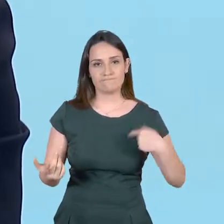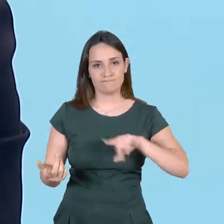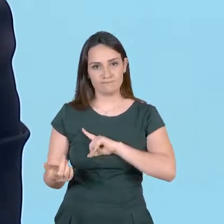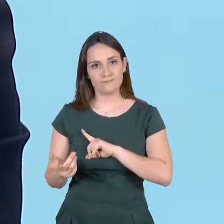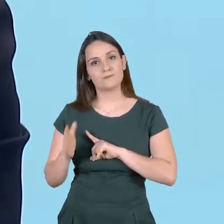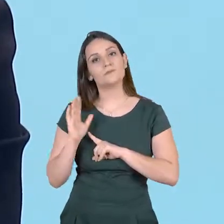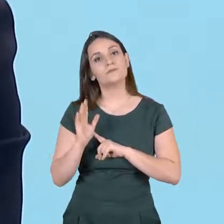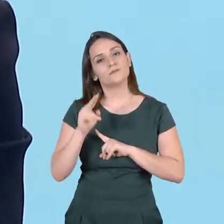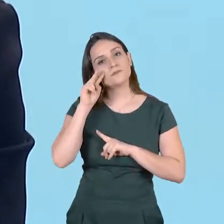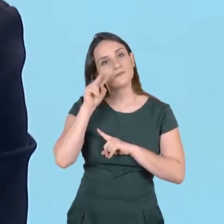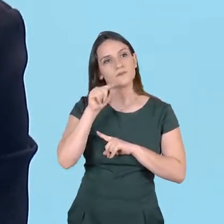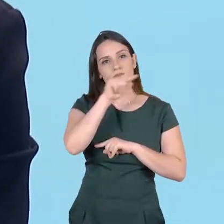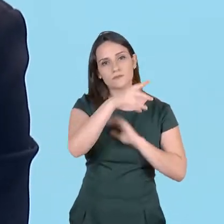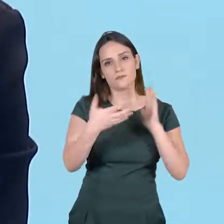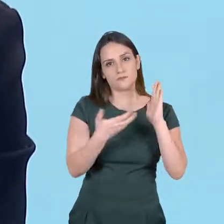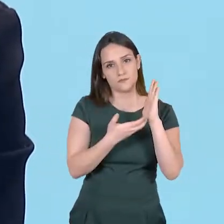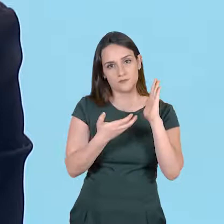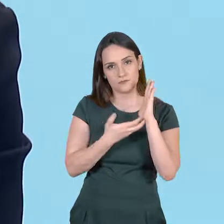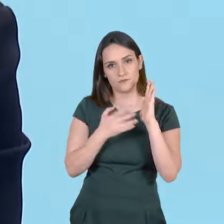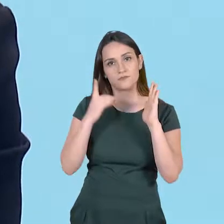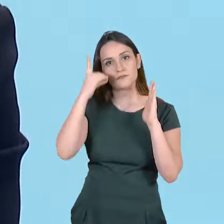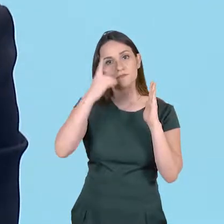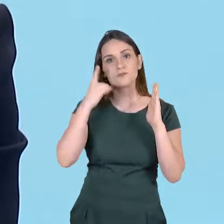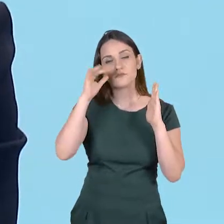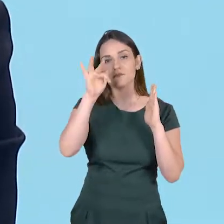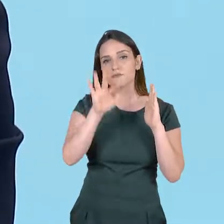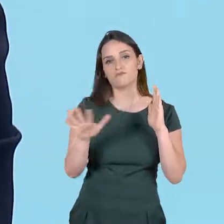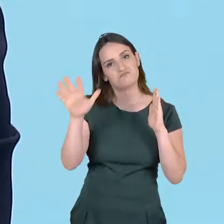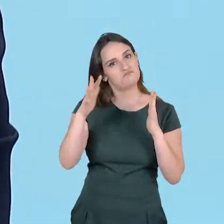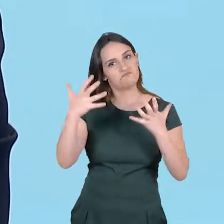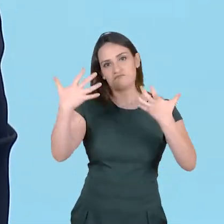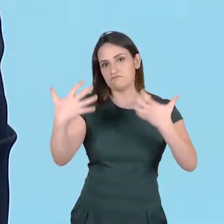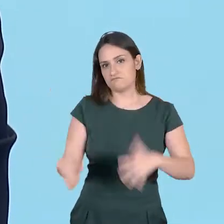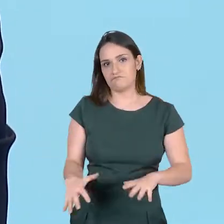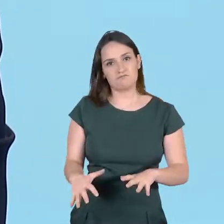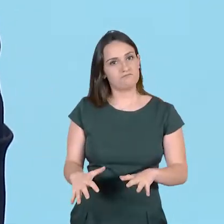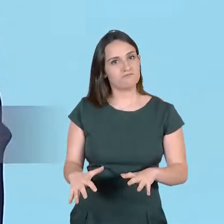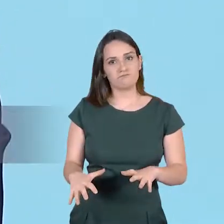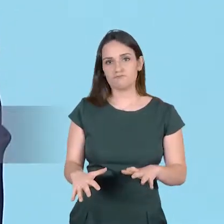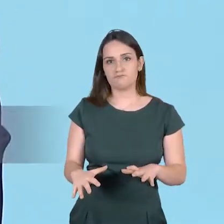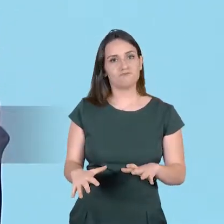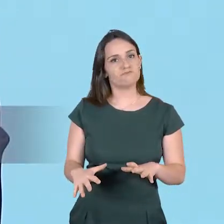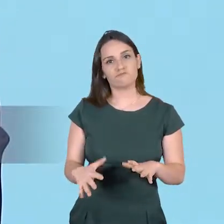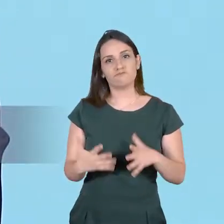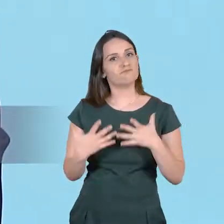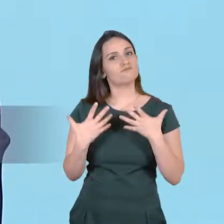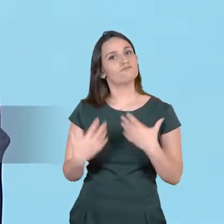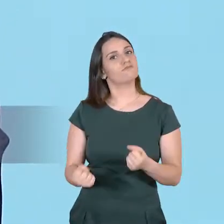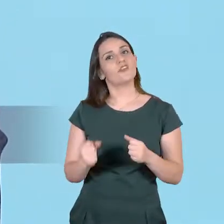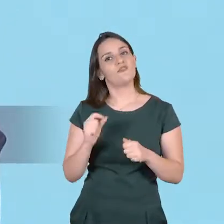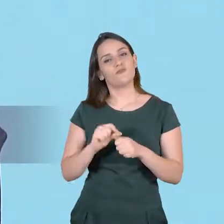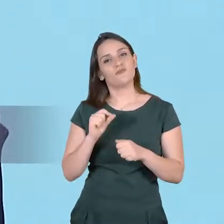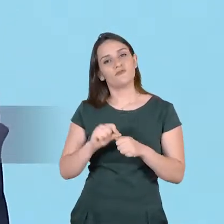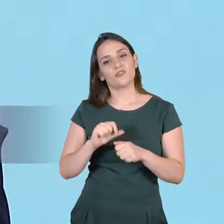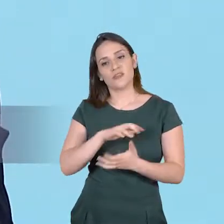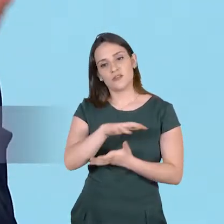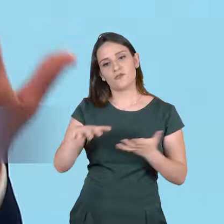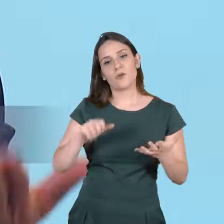Câmara Federal os deputados federais não quiseram assumir todo o ônus de fazer a reforma da